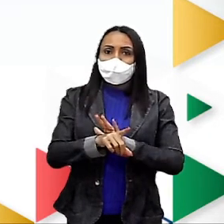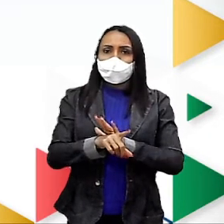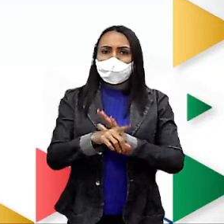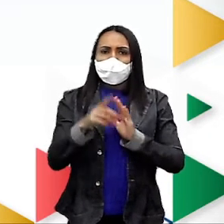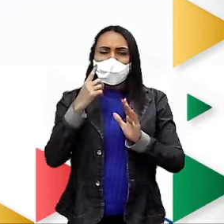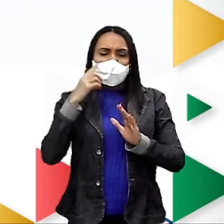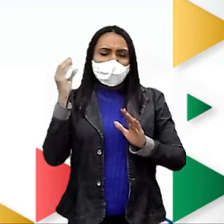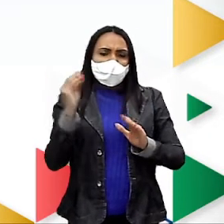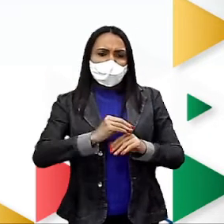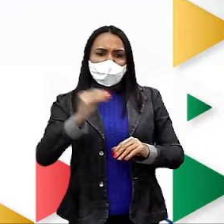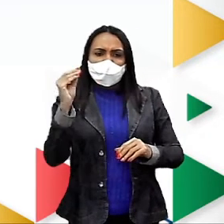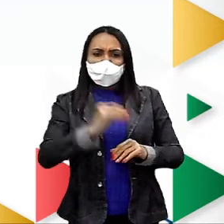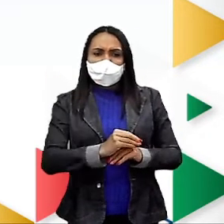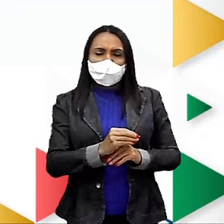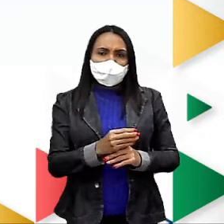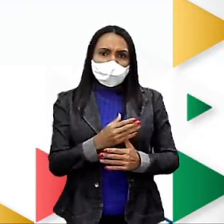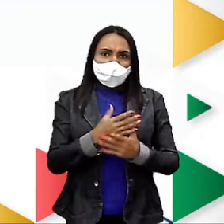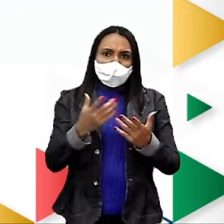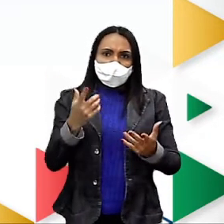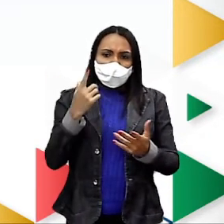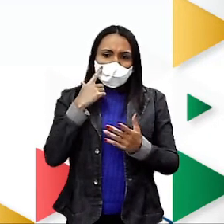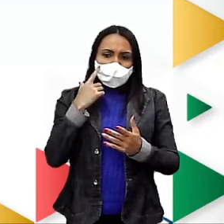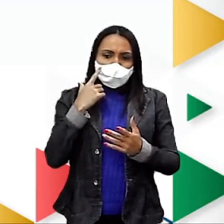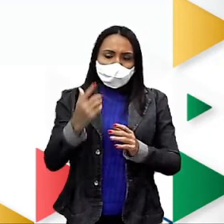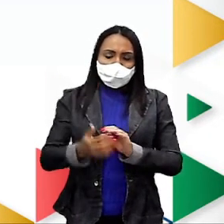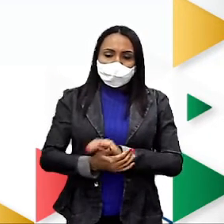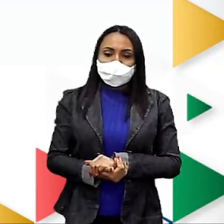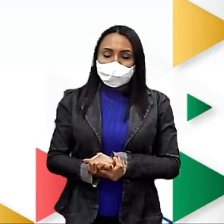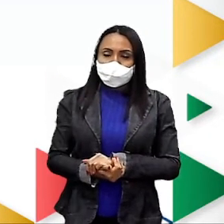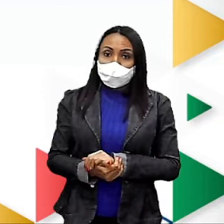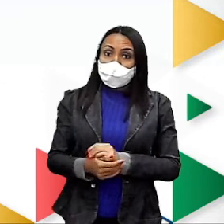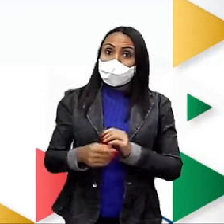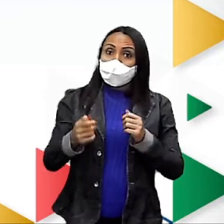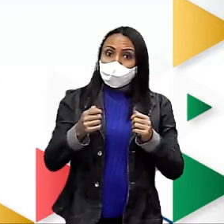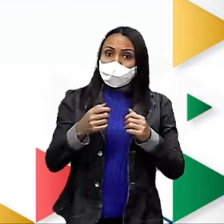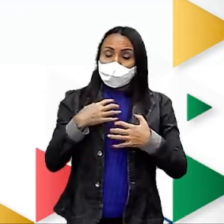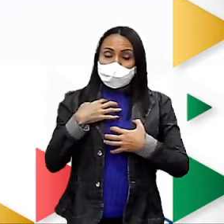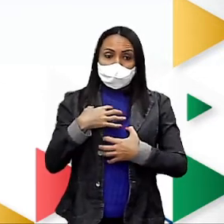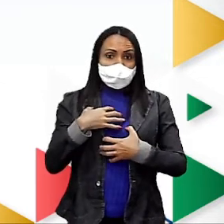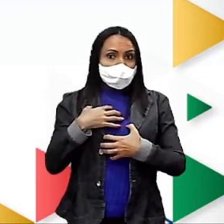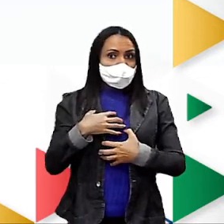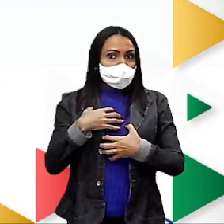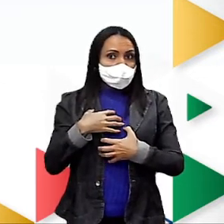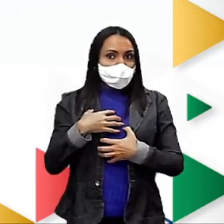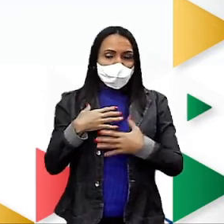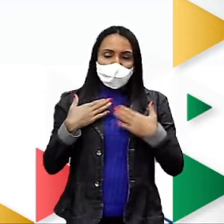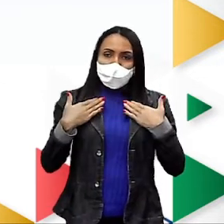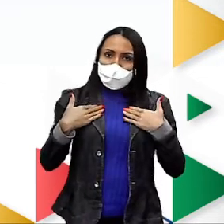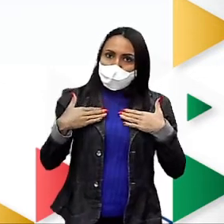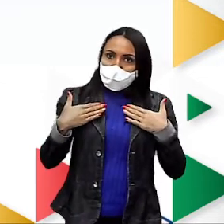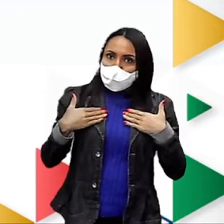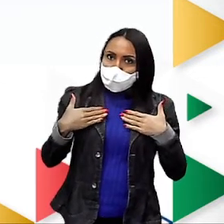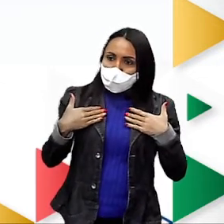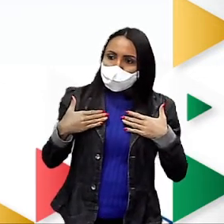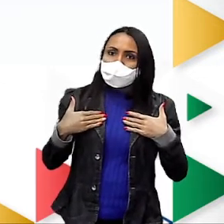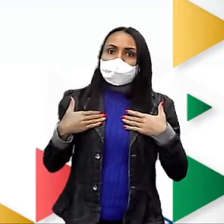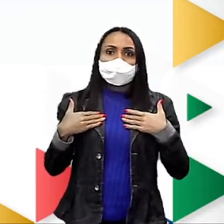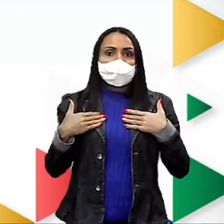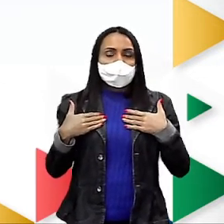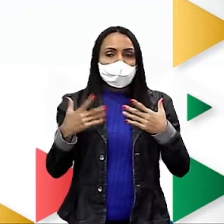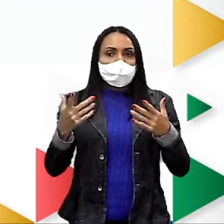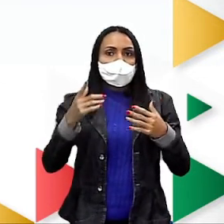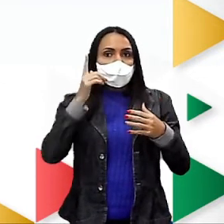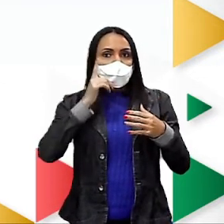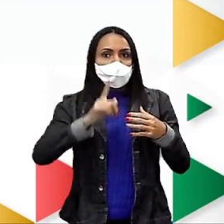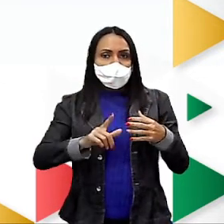ofensiva, grosseira ou indiscreta, controle sua irritação. Manter a calma é o melhor caminho para